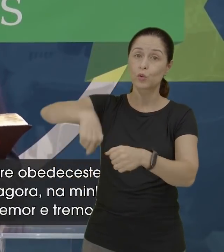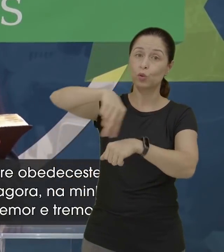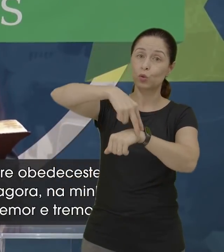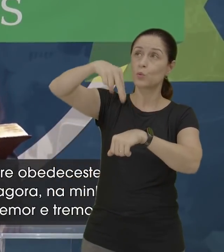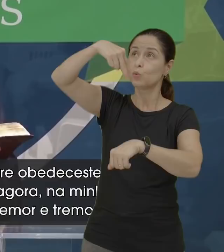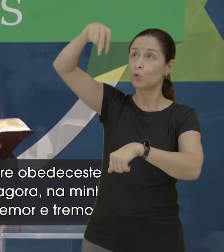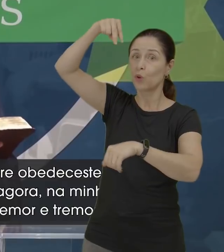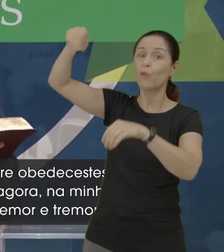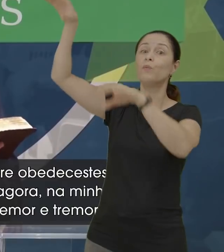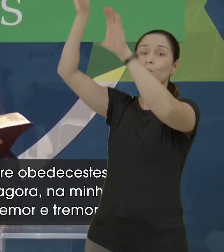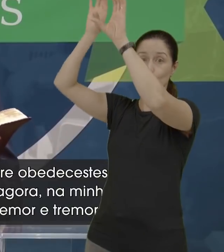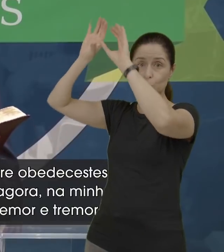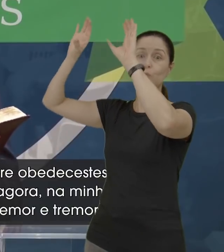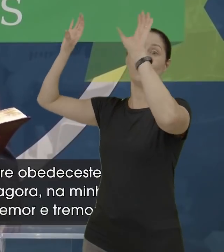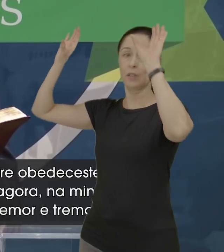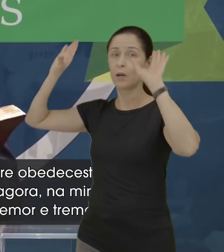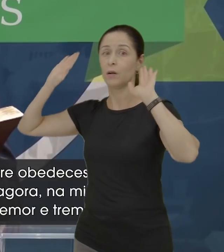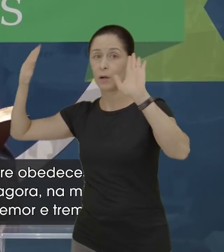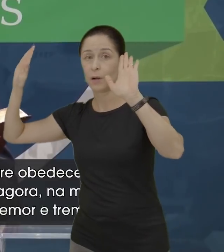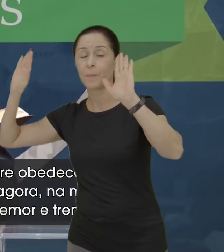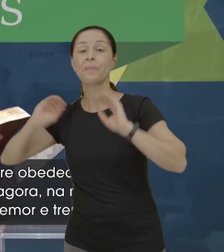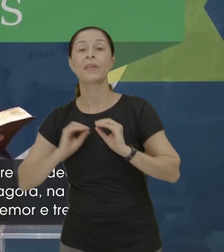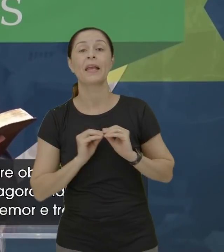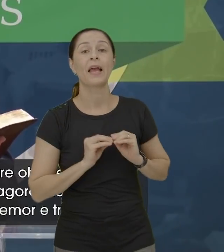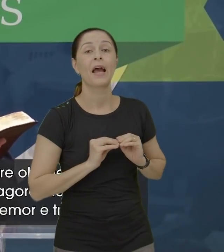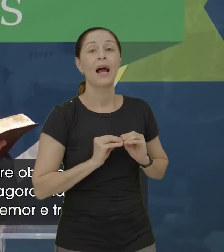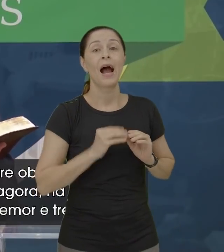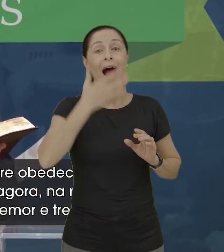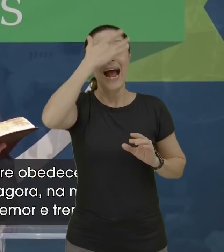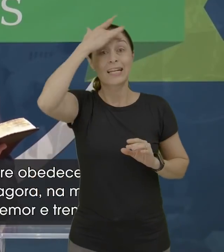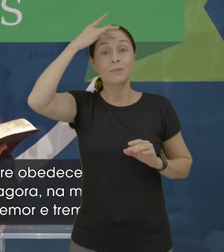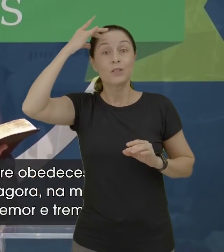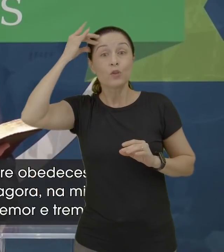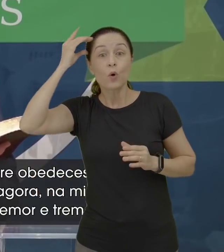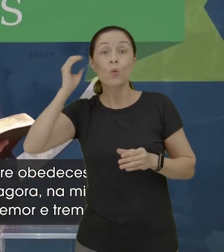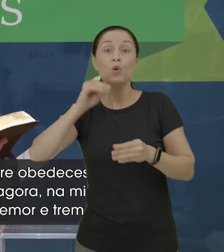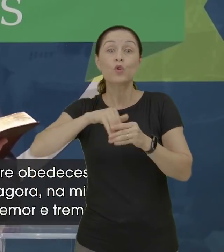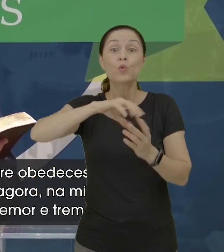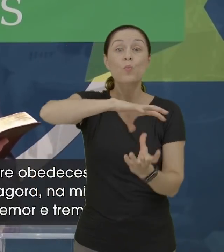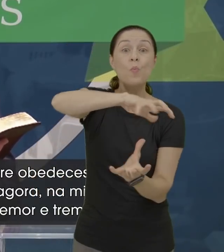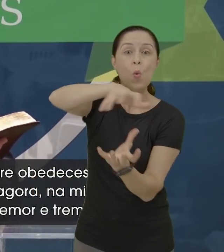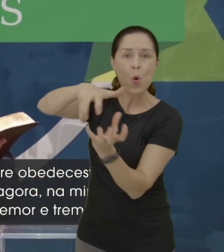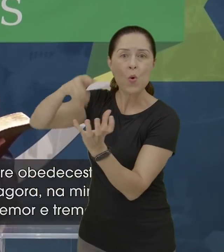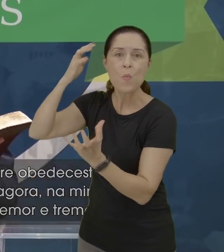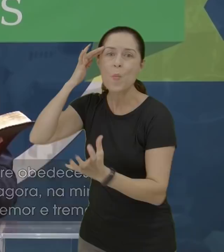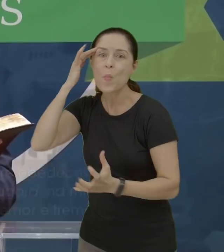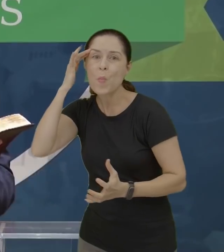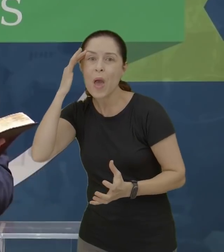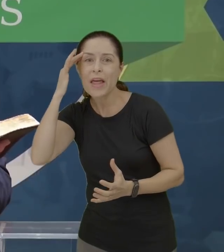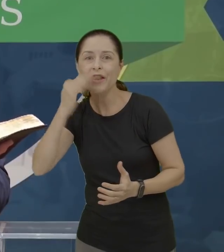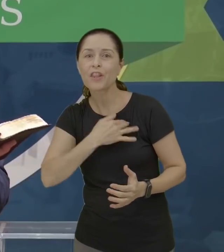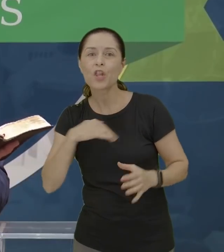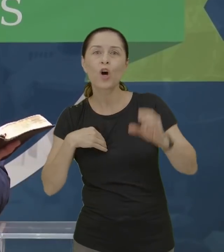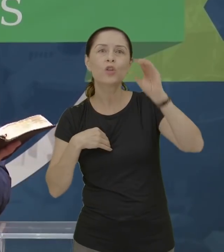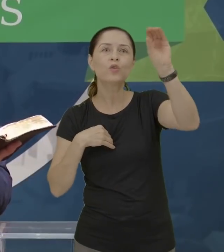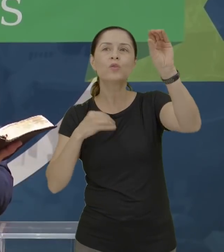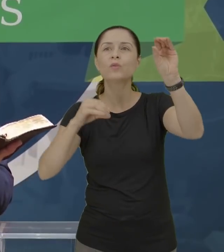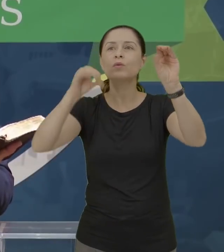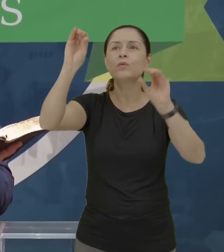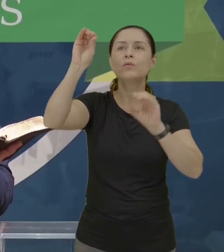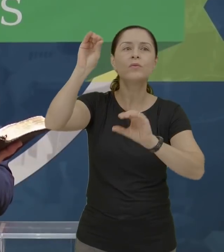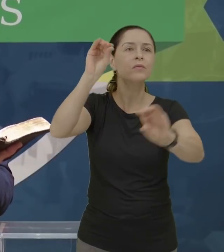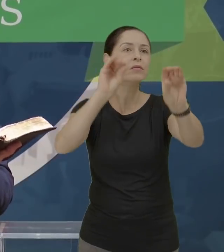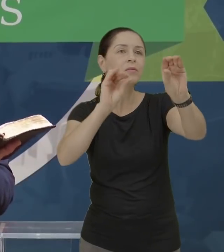vai construindo a sua salvação, que você vai montando a sua salvação, que você que